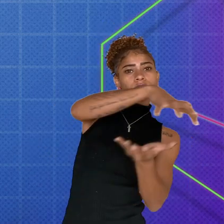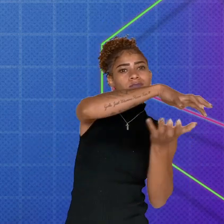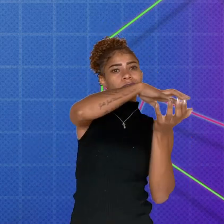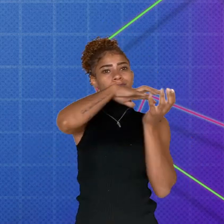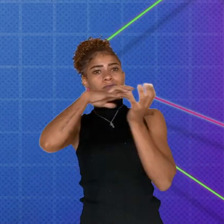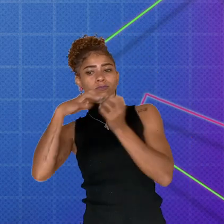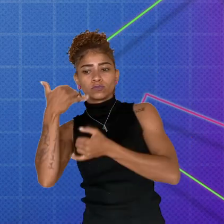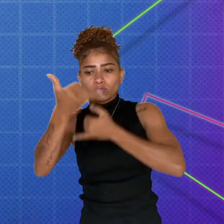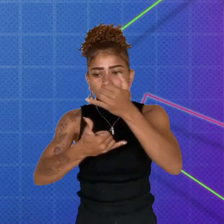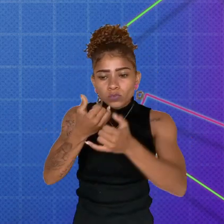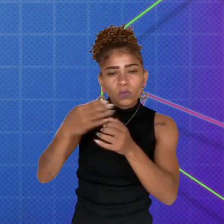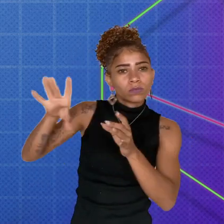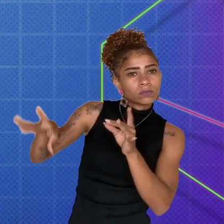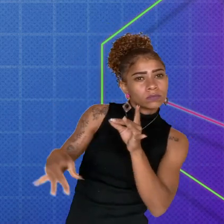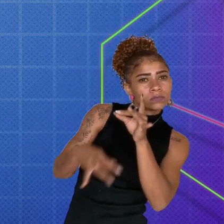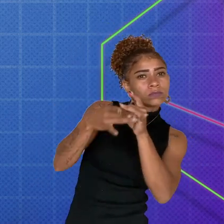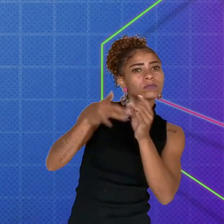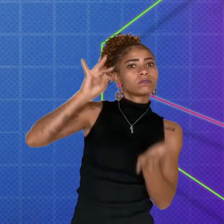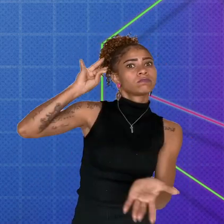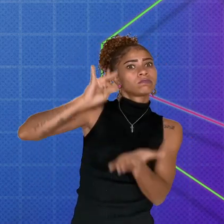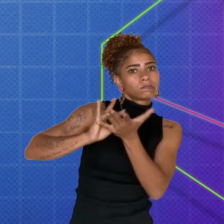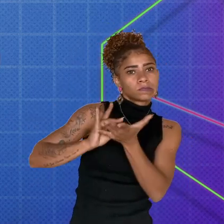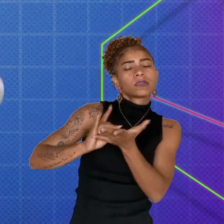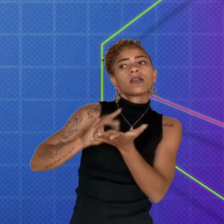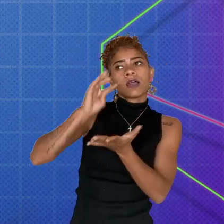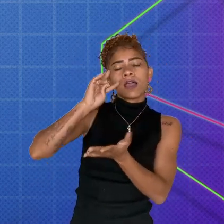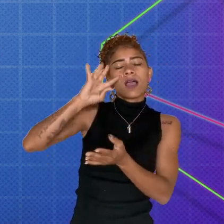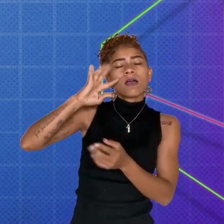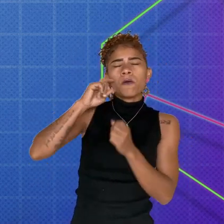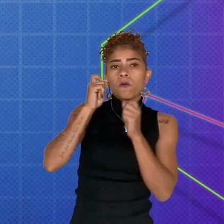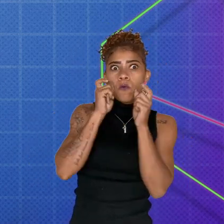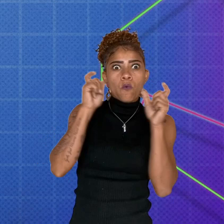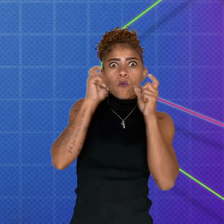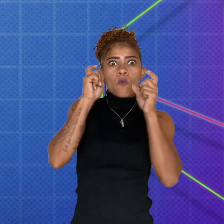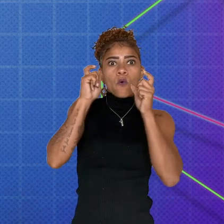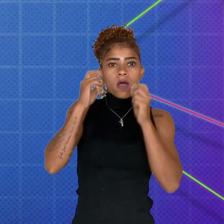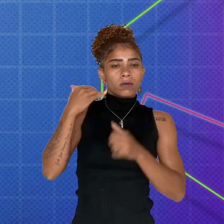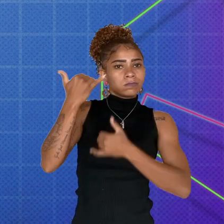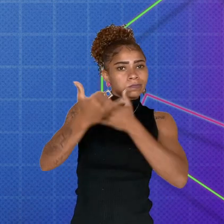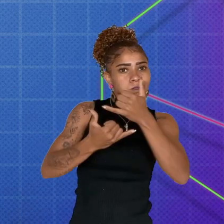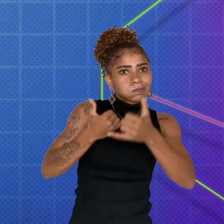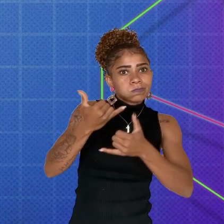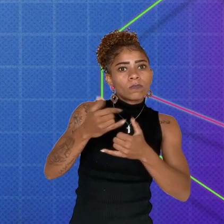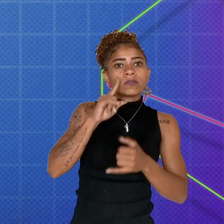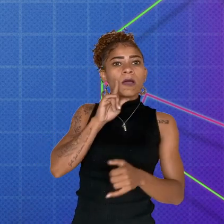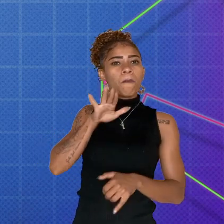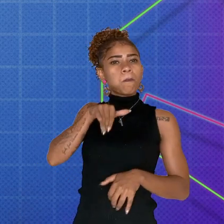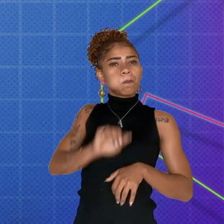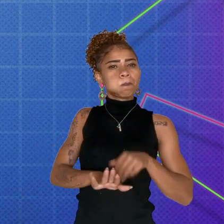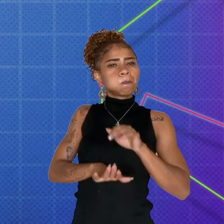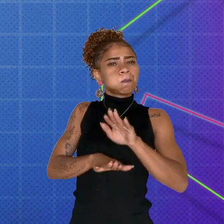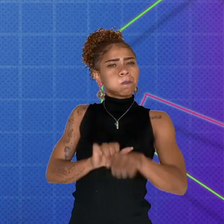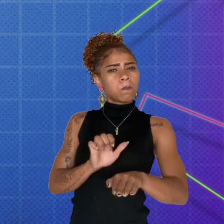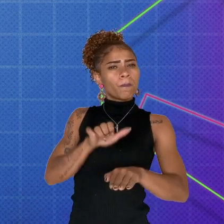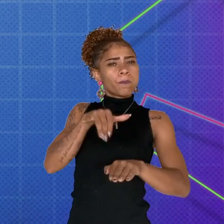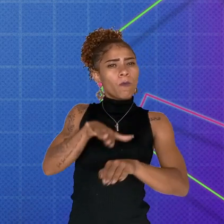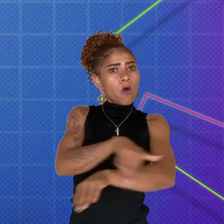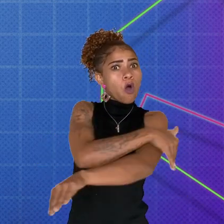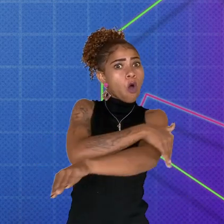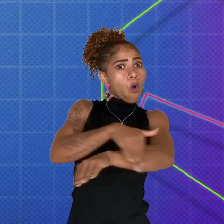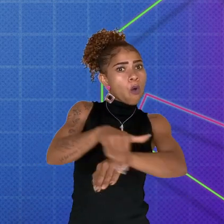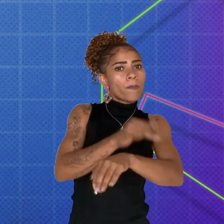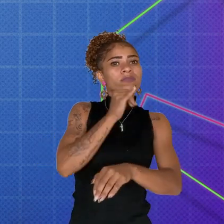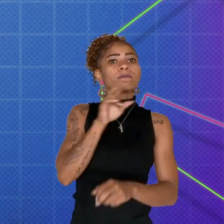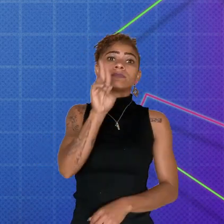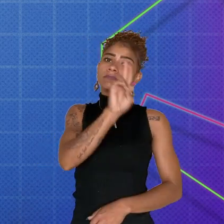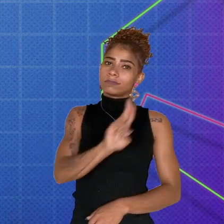A adição de efeitos sonoros realistas aumenta a sensação de imersão do jogador no jogo. O som de passos ecoando em um corredor